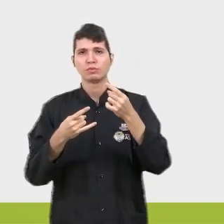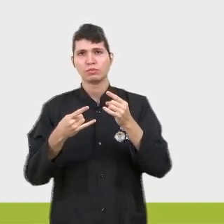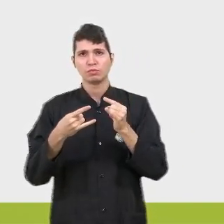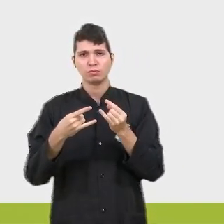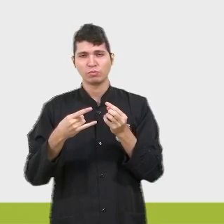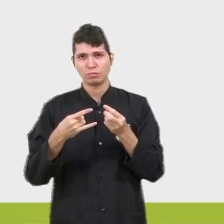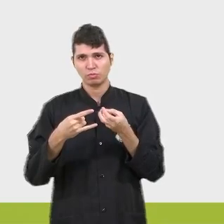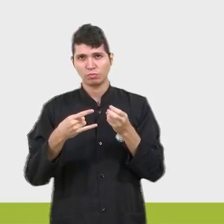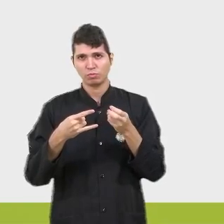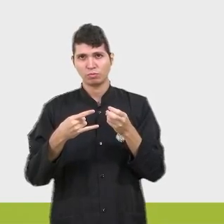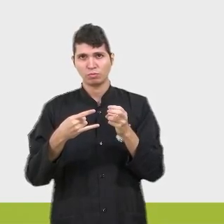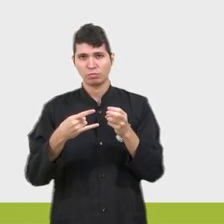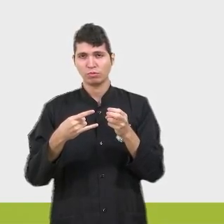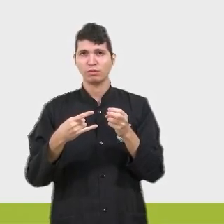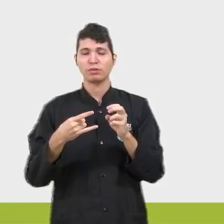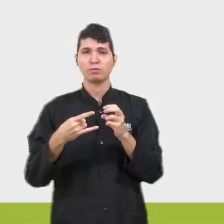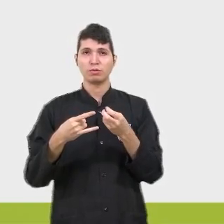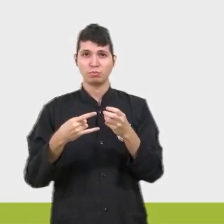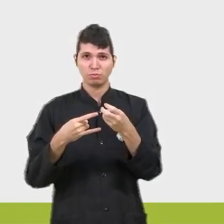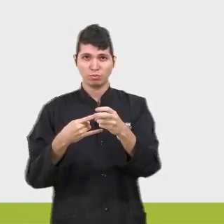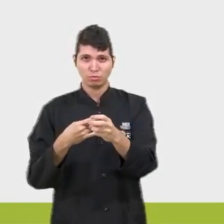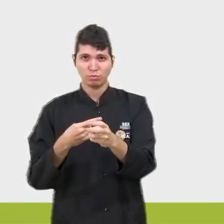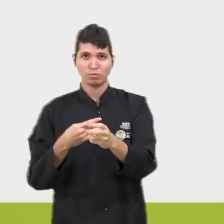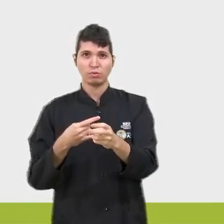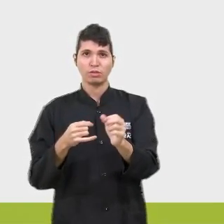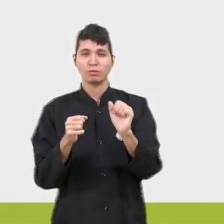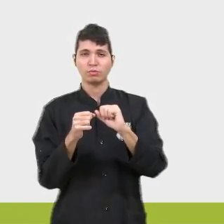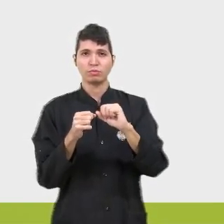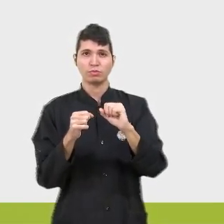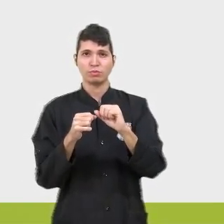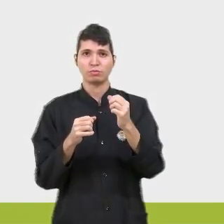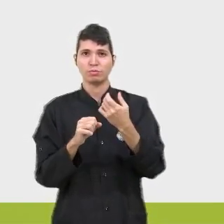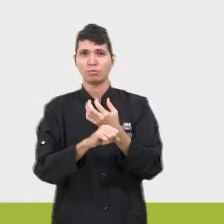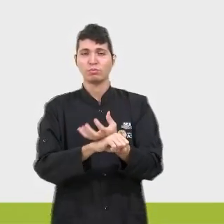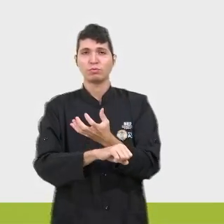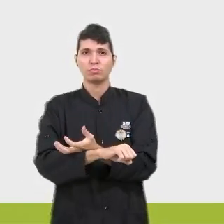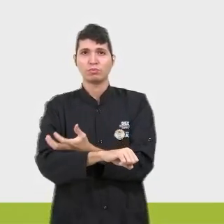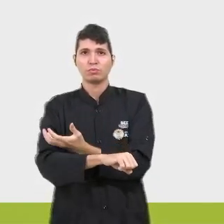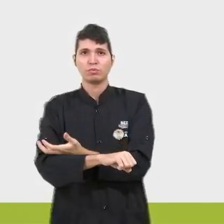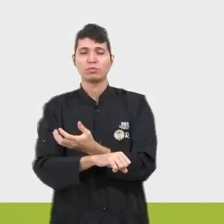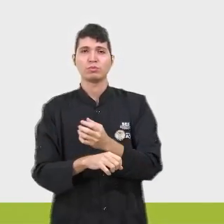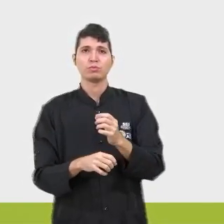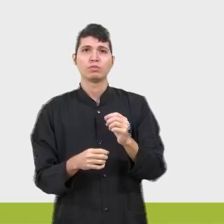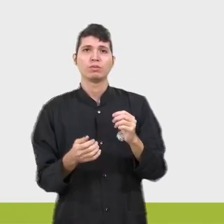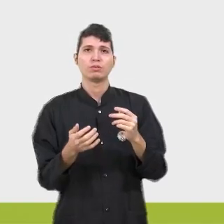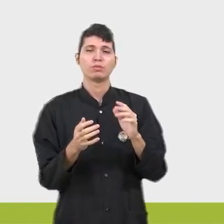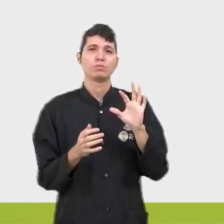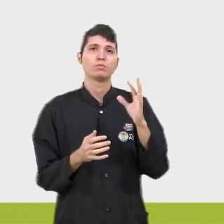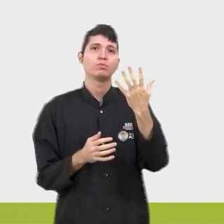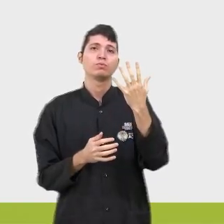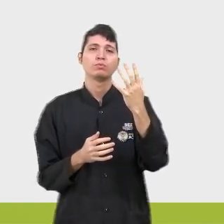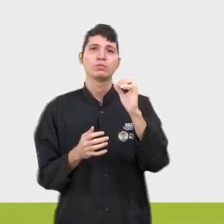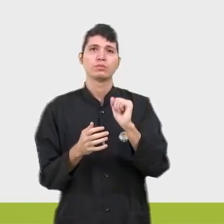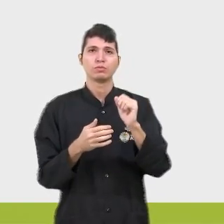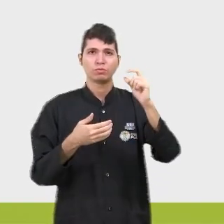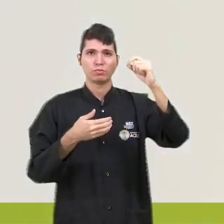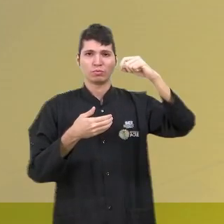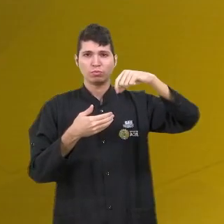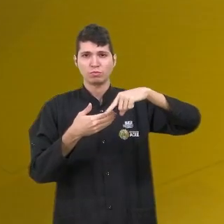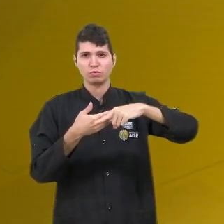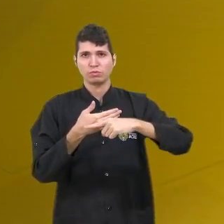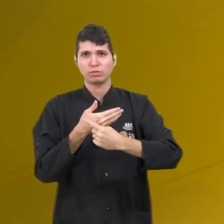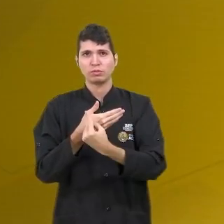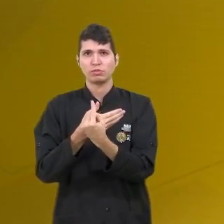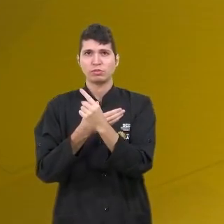plantas, ela se dá de duas formas. Ela se dá da forma esporofítica e da forma gametofítica.